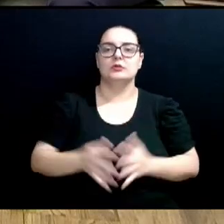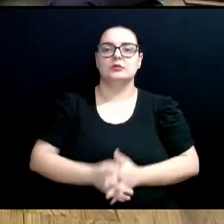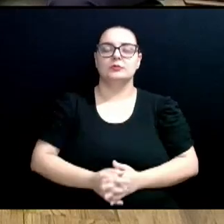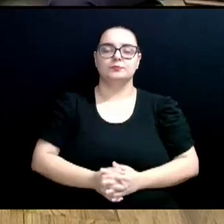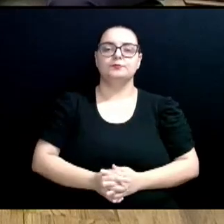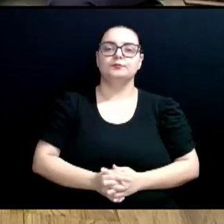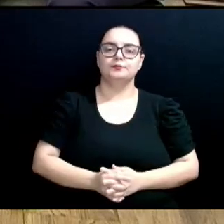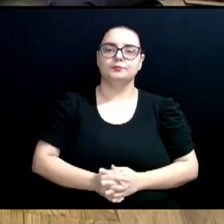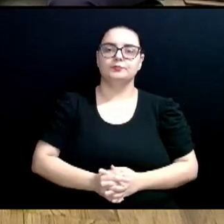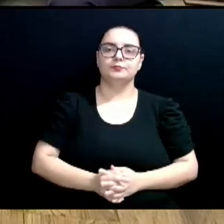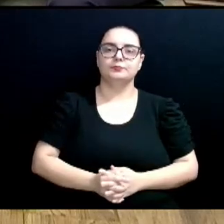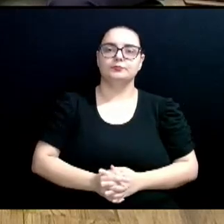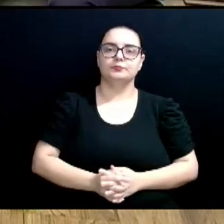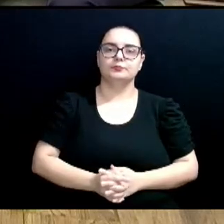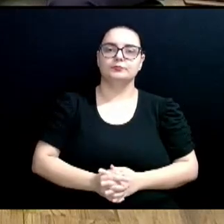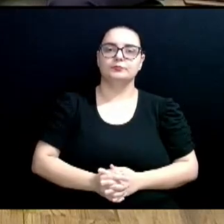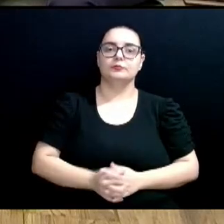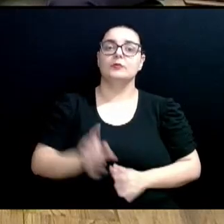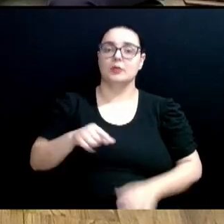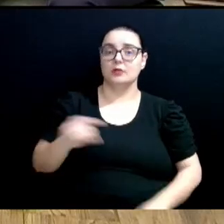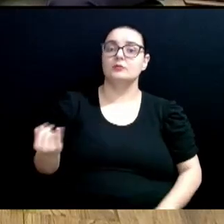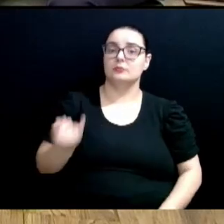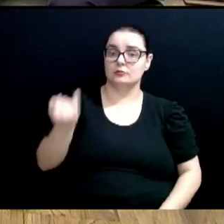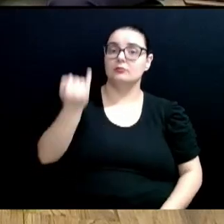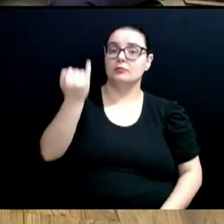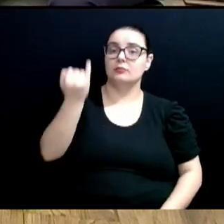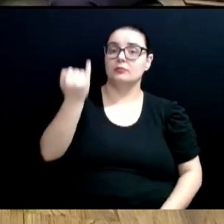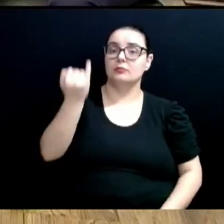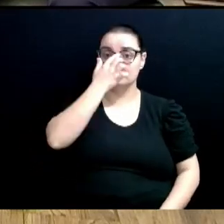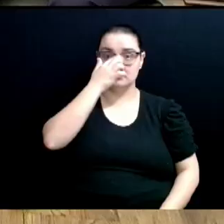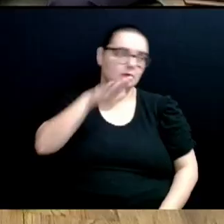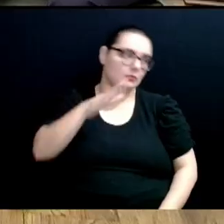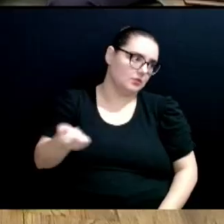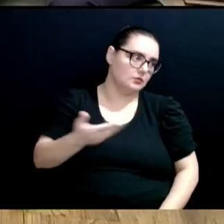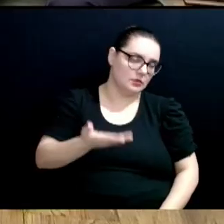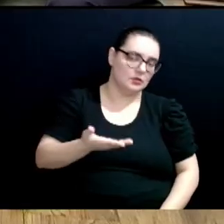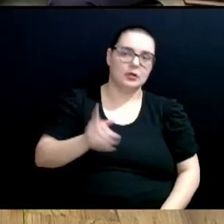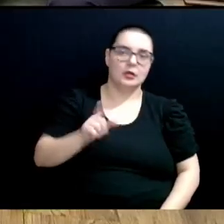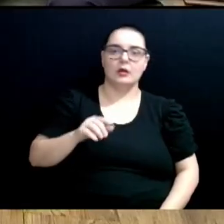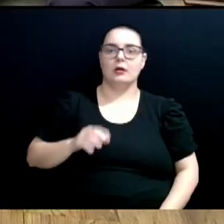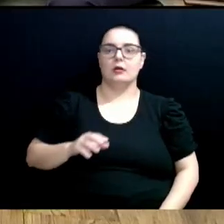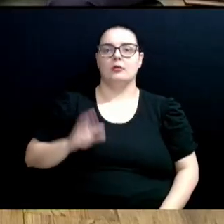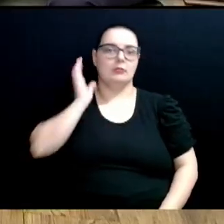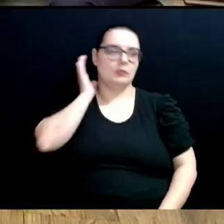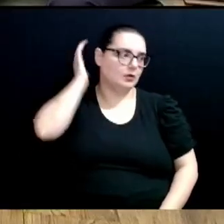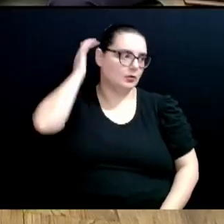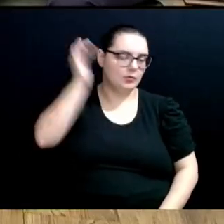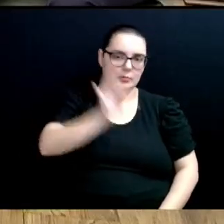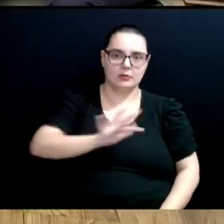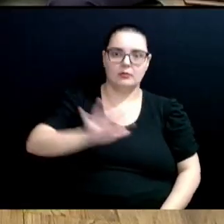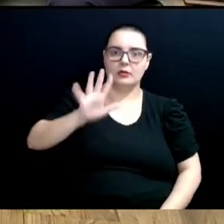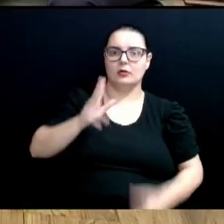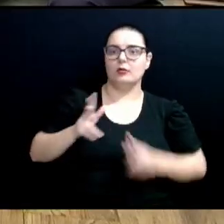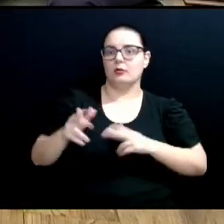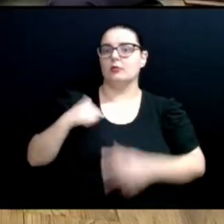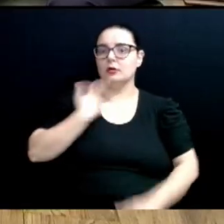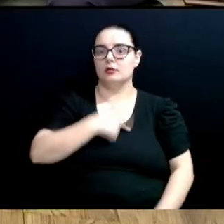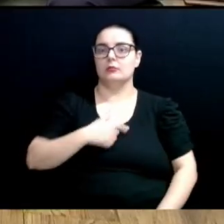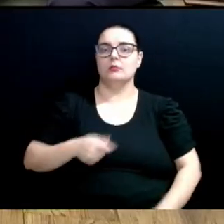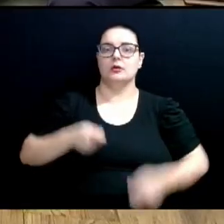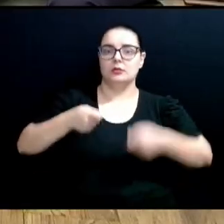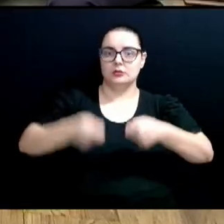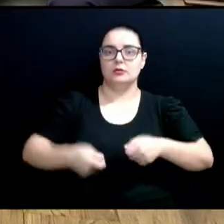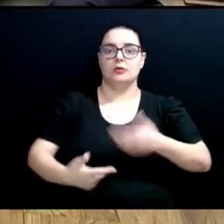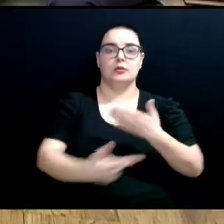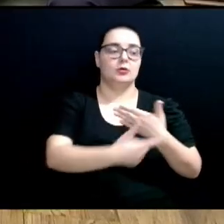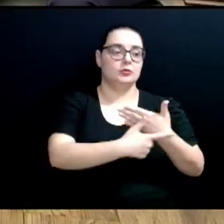Então, isso é fundamental, ou seja, e mais do que isso, né? Numa república federativa como a nossa, estabelece também os papéis de